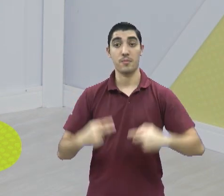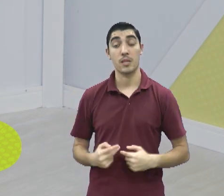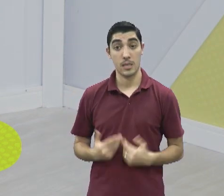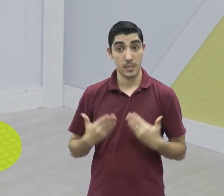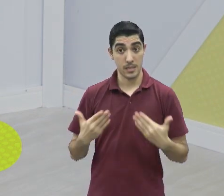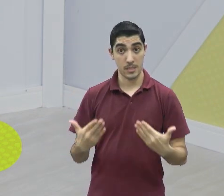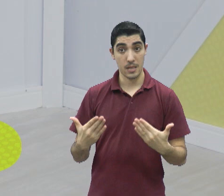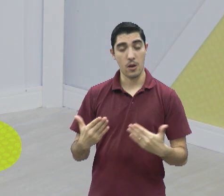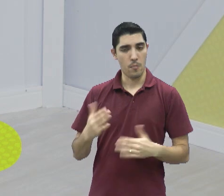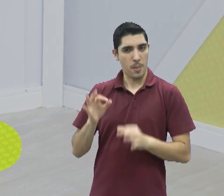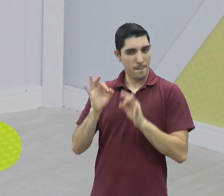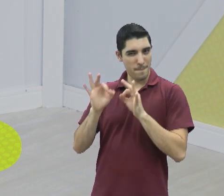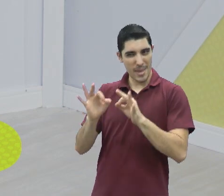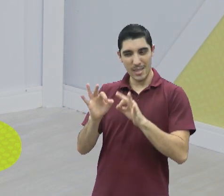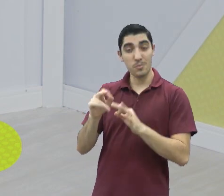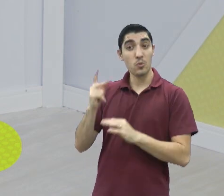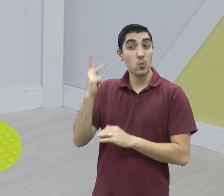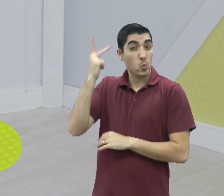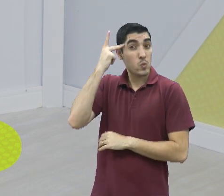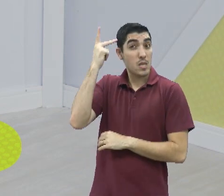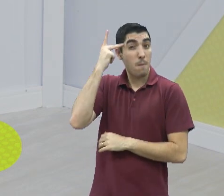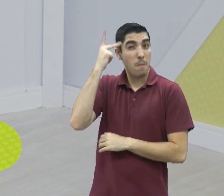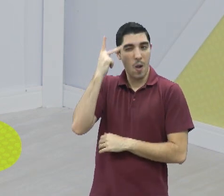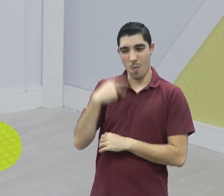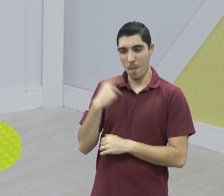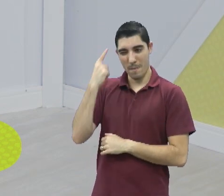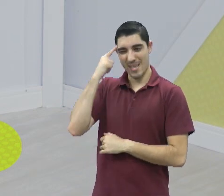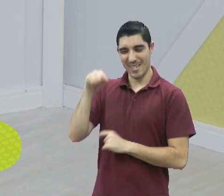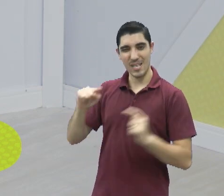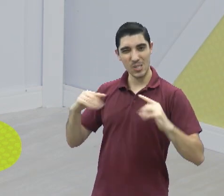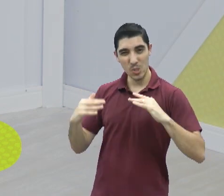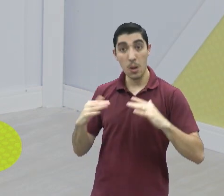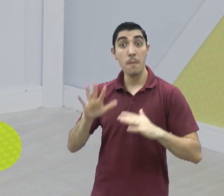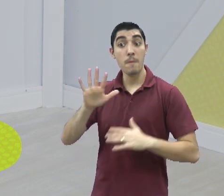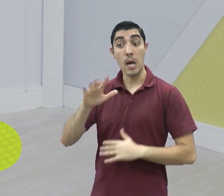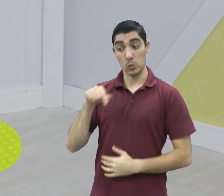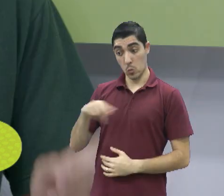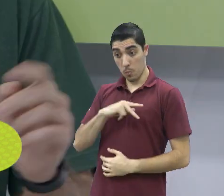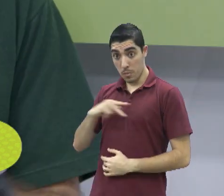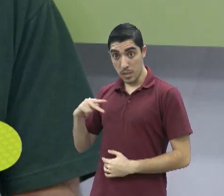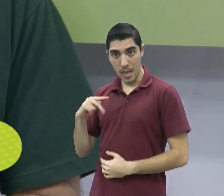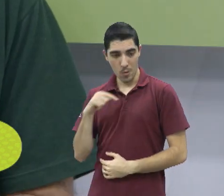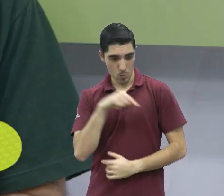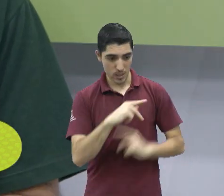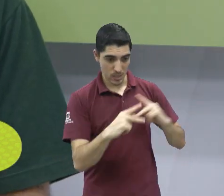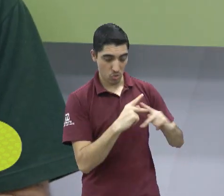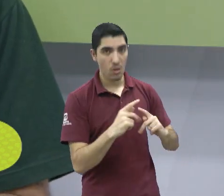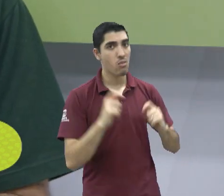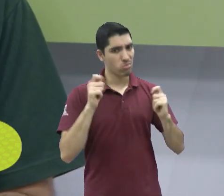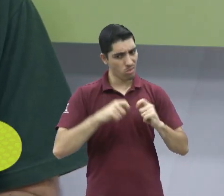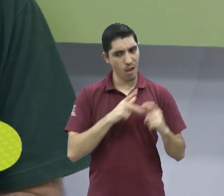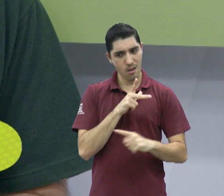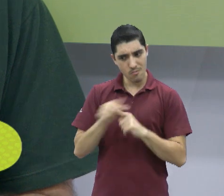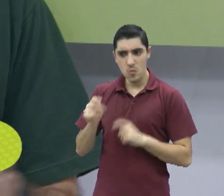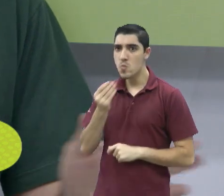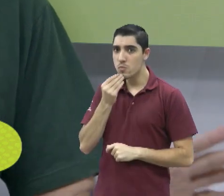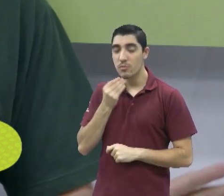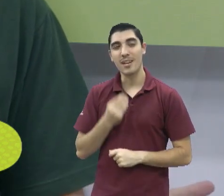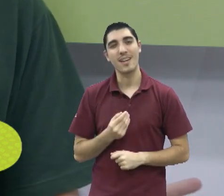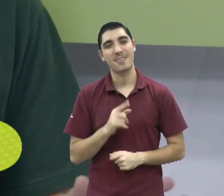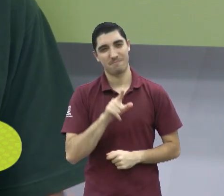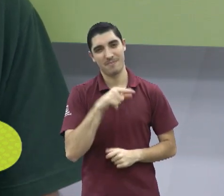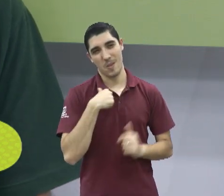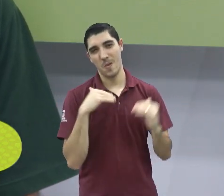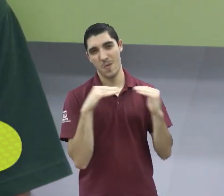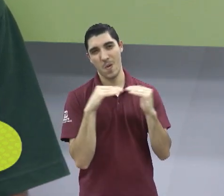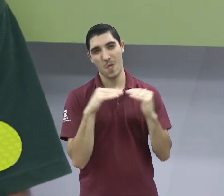seria o São Paulo. Entendo eu que o Pinheiros dá mais jogo para o São José. Eu estava pensando nisso agora para falar. Problema do